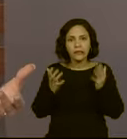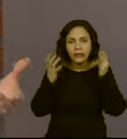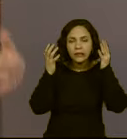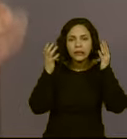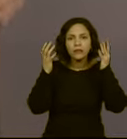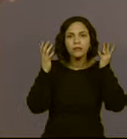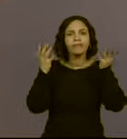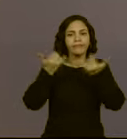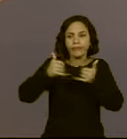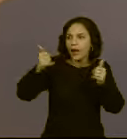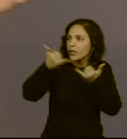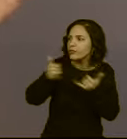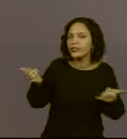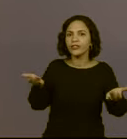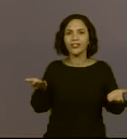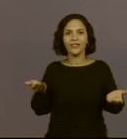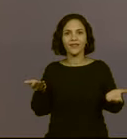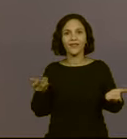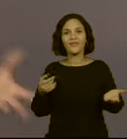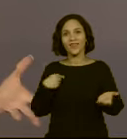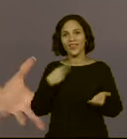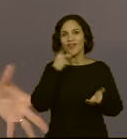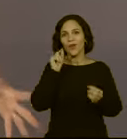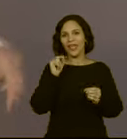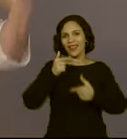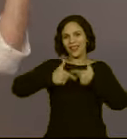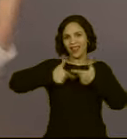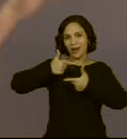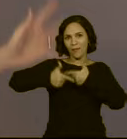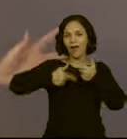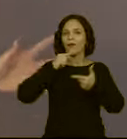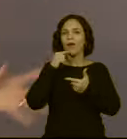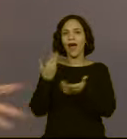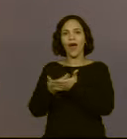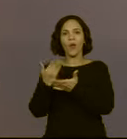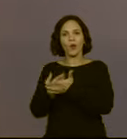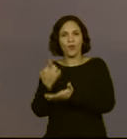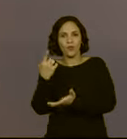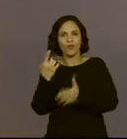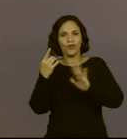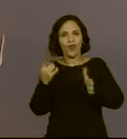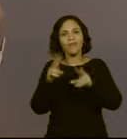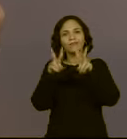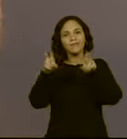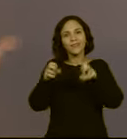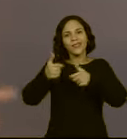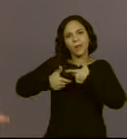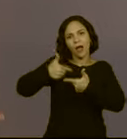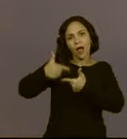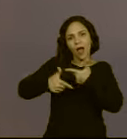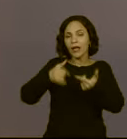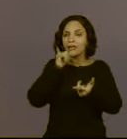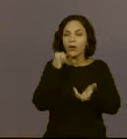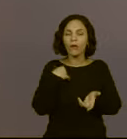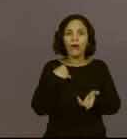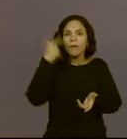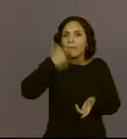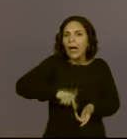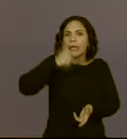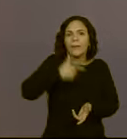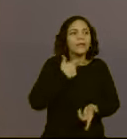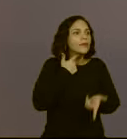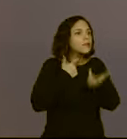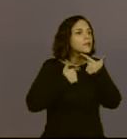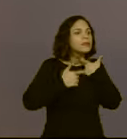energia é a gente falou aí do trabalho na aula número 1 e aí quanto mais necessidades de consumo